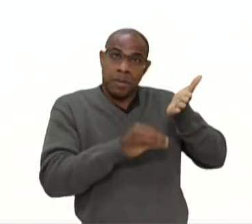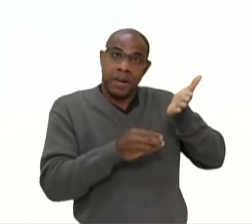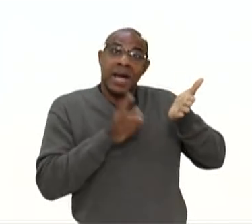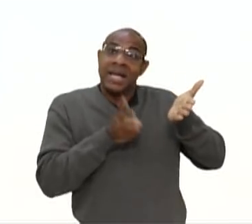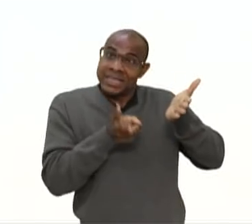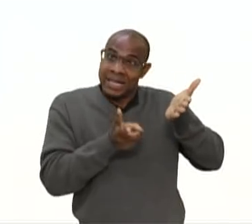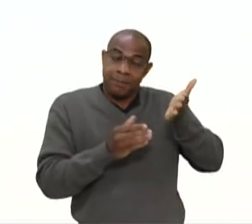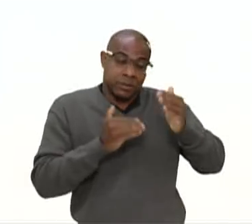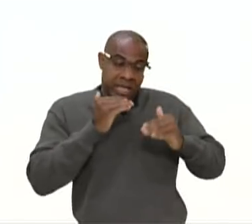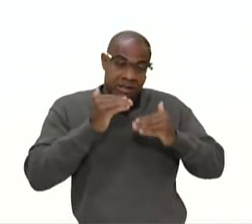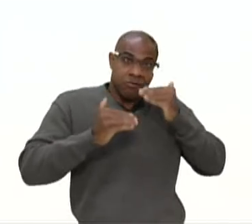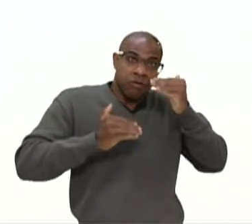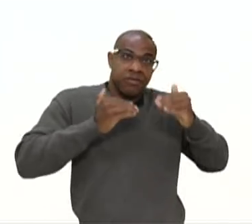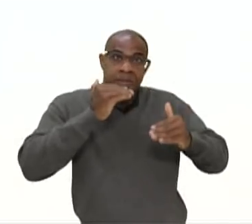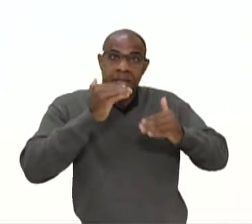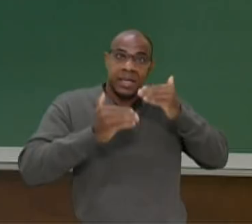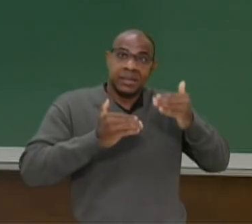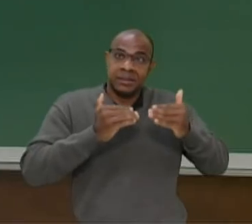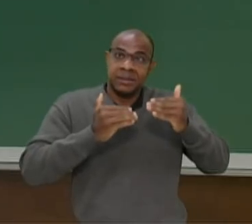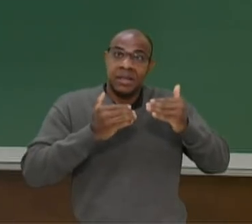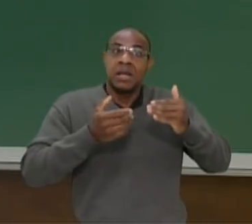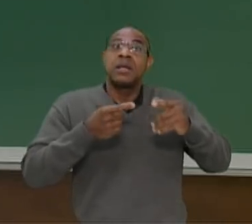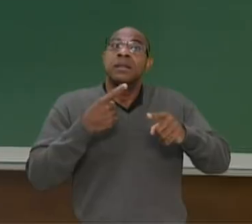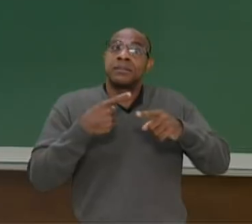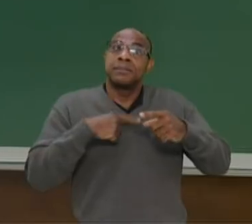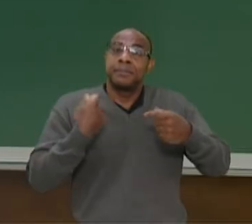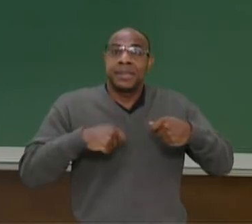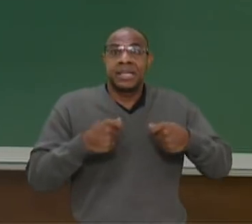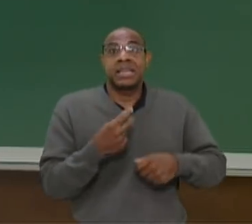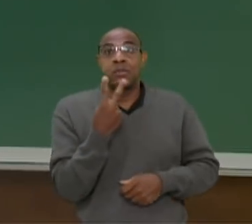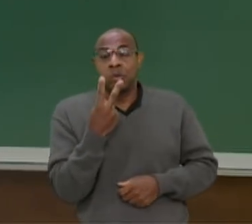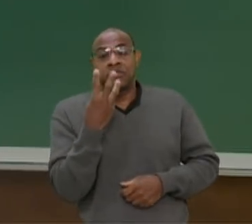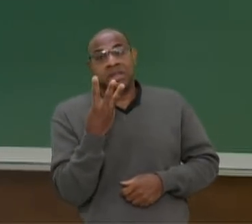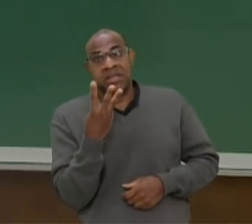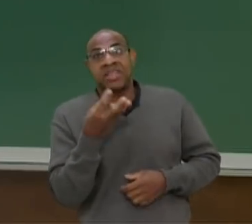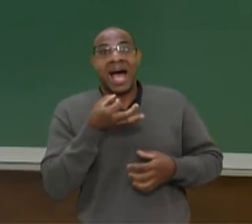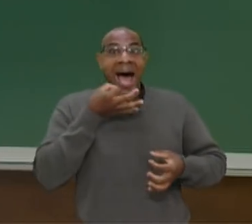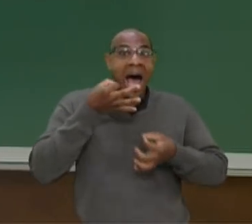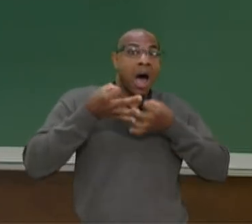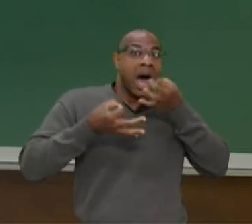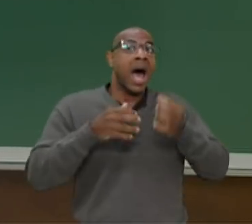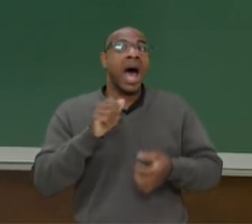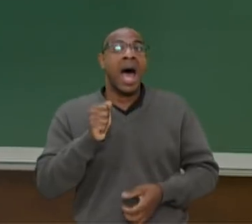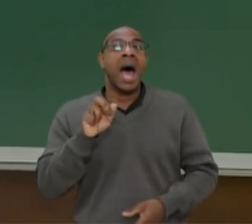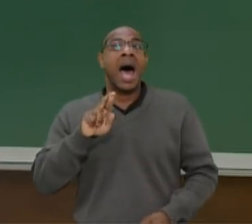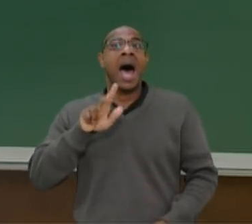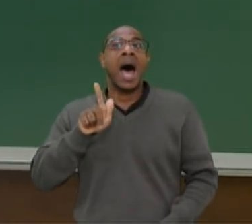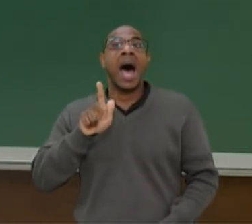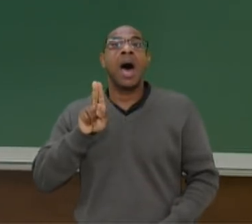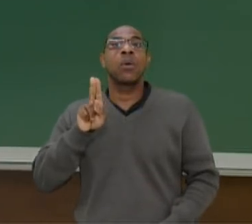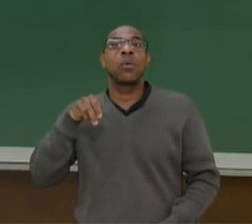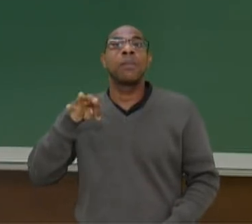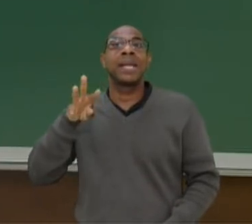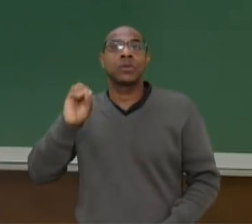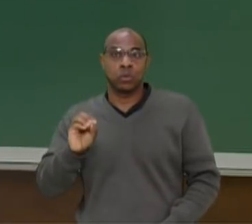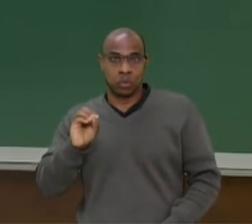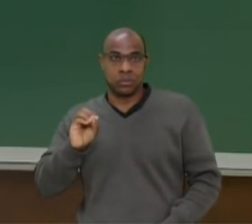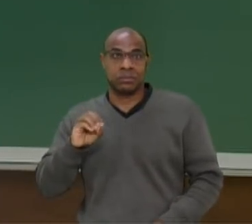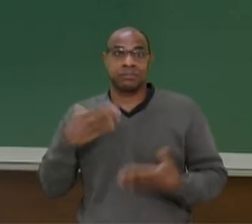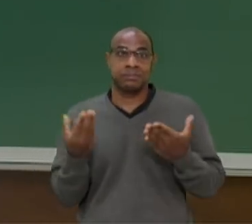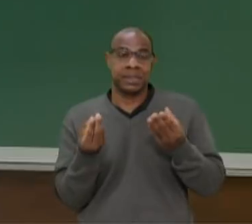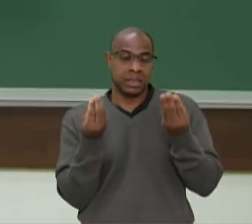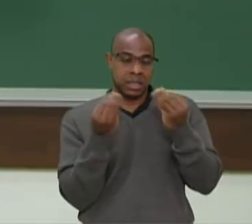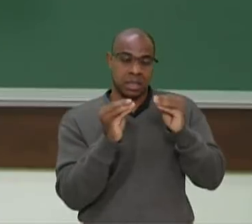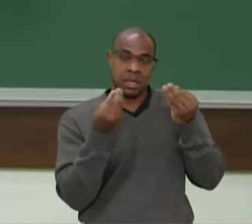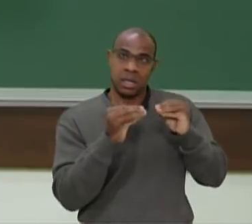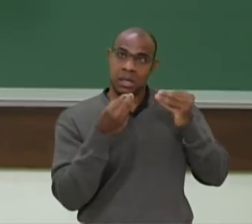meu desenvolvimento deve ter dois, até três argumentos, depende do tamanho do artigo, tá? Mas aqui,